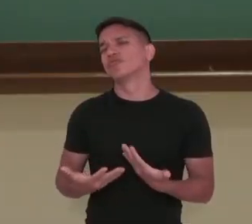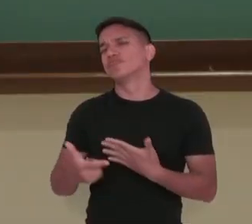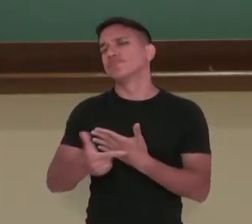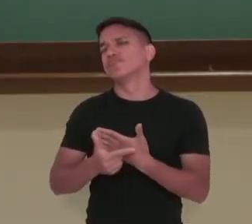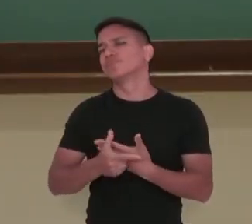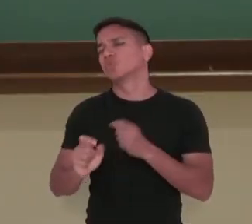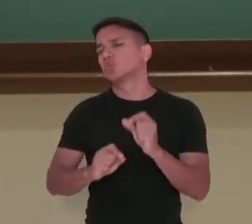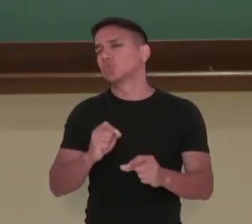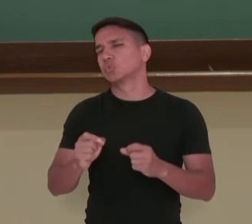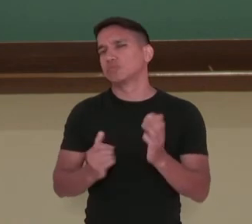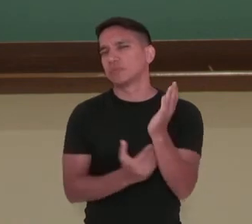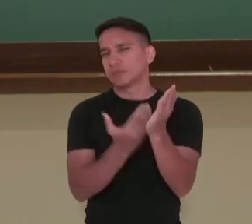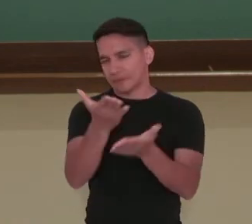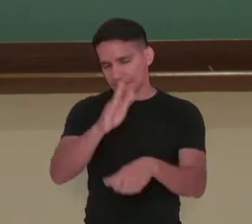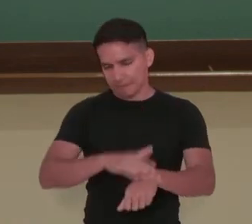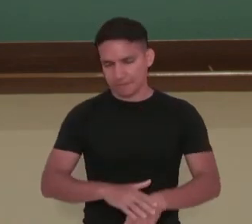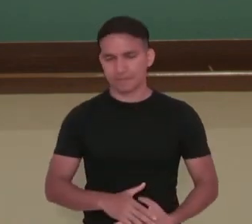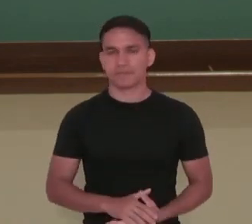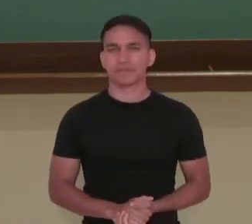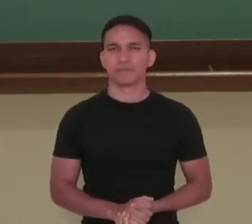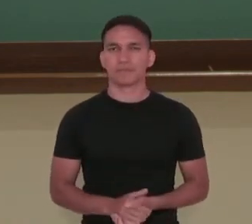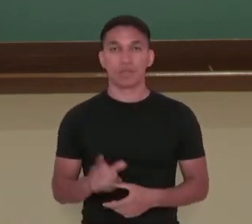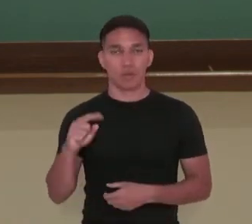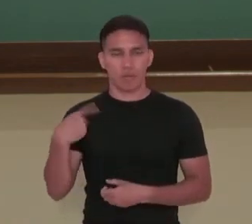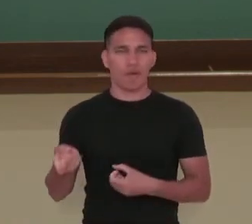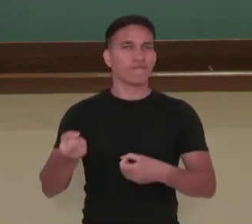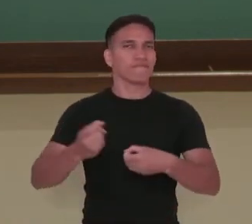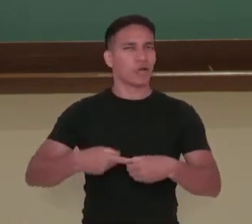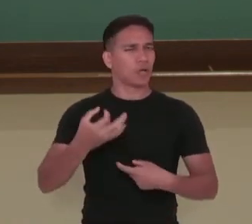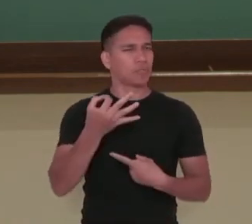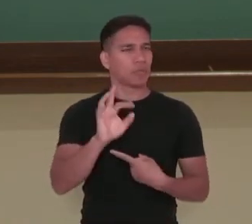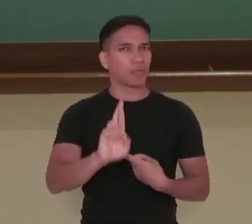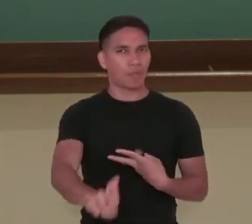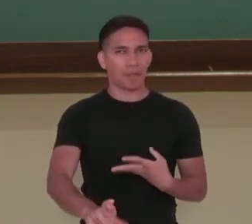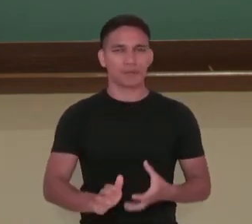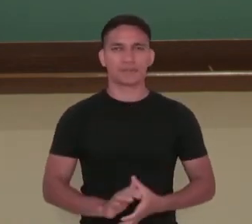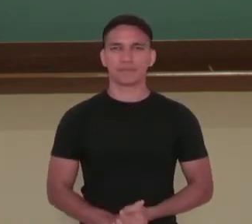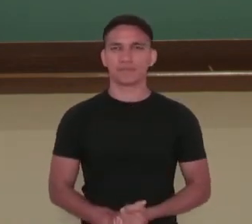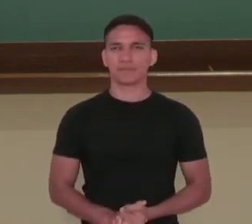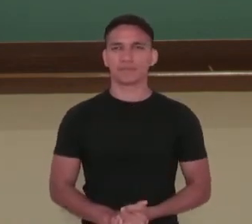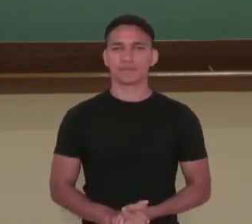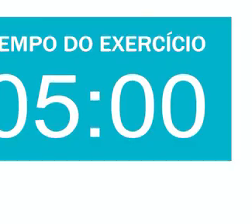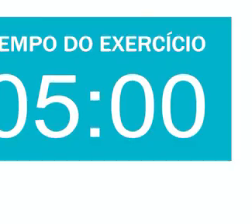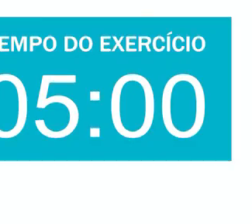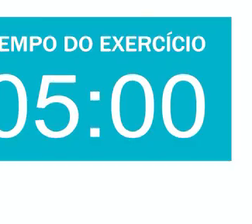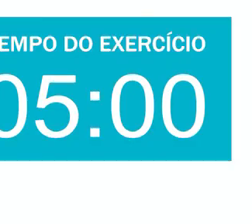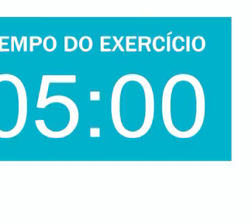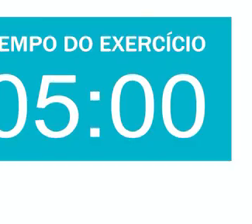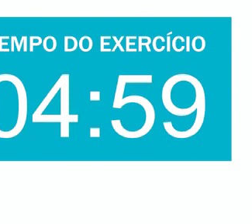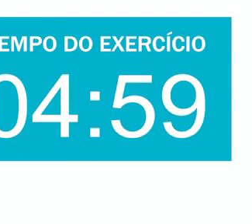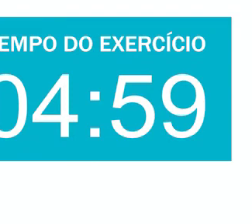Cara estudante, agora é com você. Na sequência, nós vamos retornar com a correção dessa atividade.